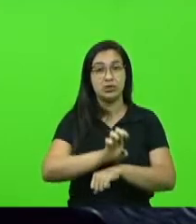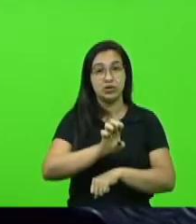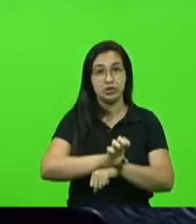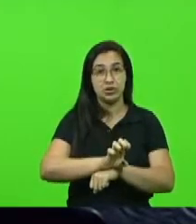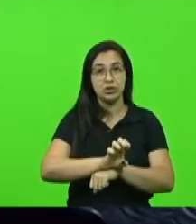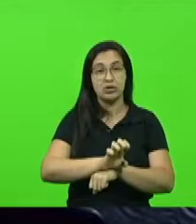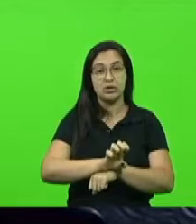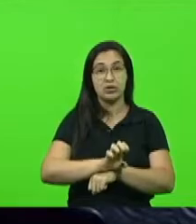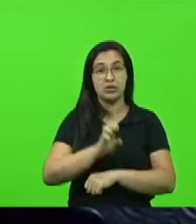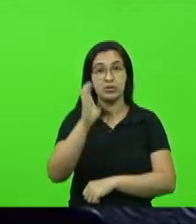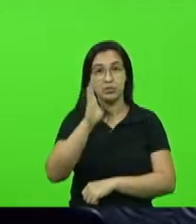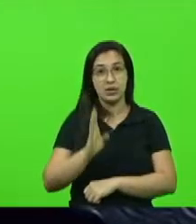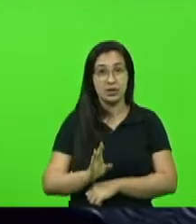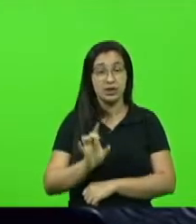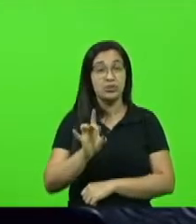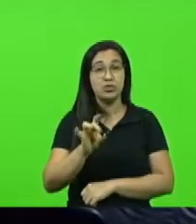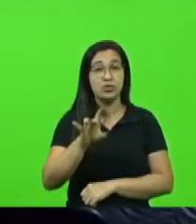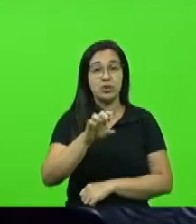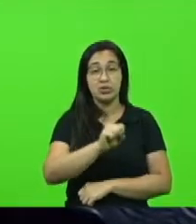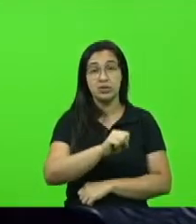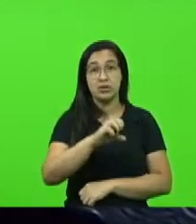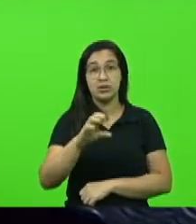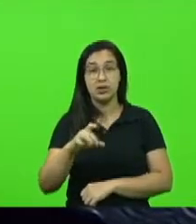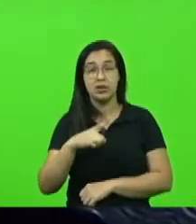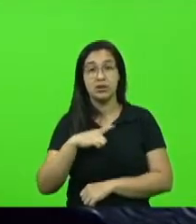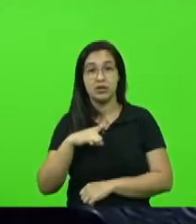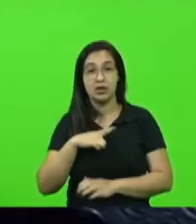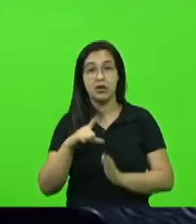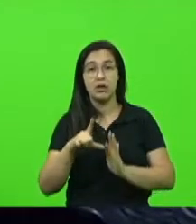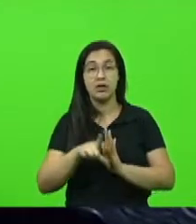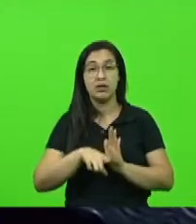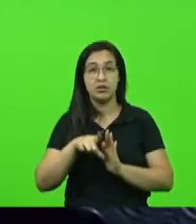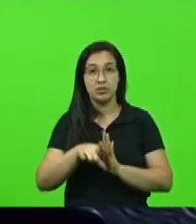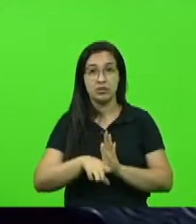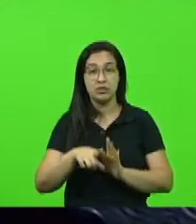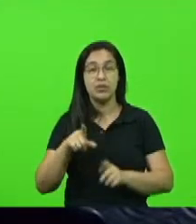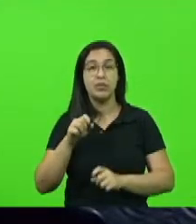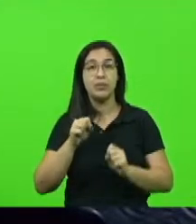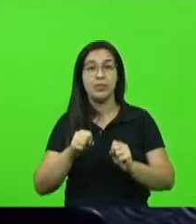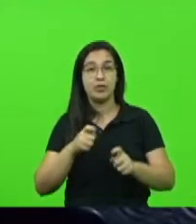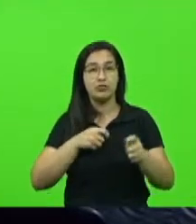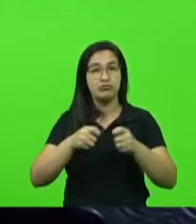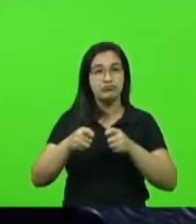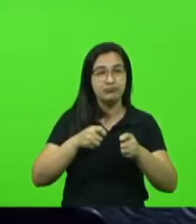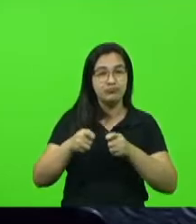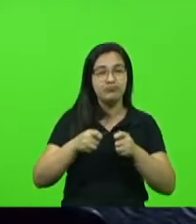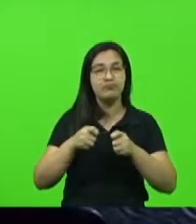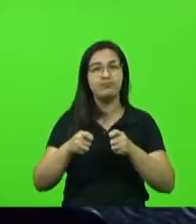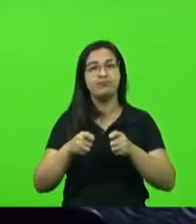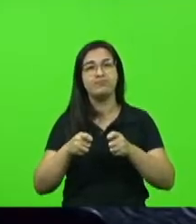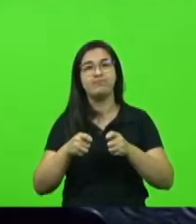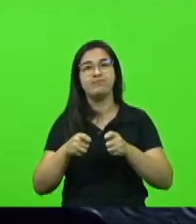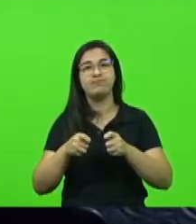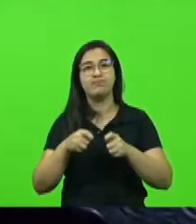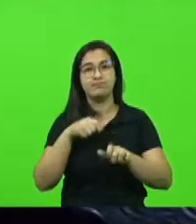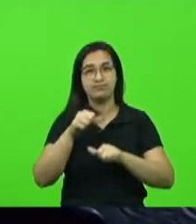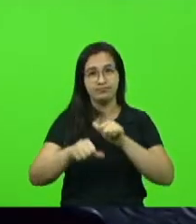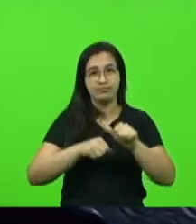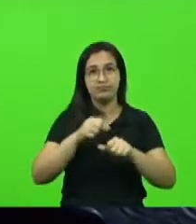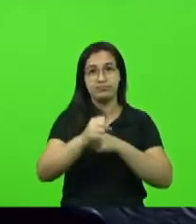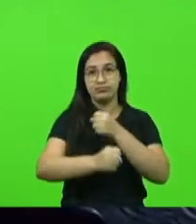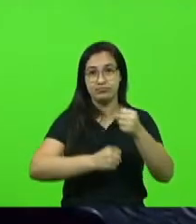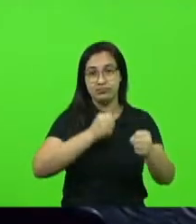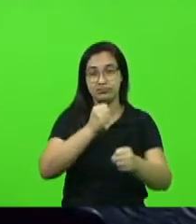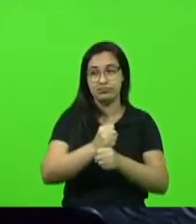regional, apenas em Santa Catarina tem legislação que prevê a negociação como condição para definir o reajuste anual.